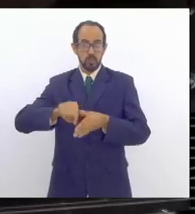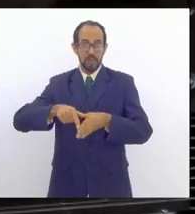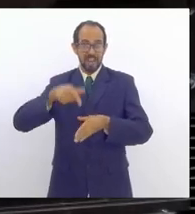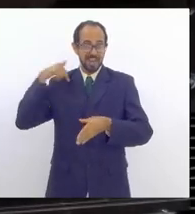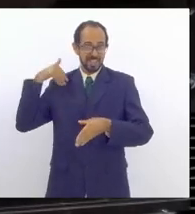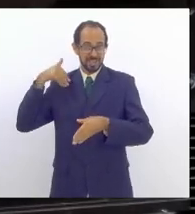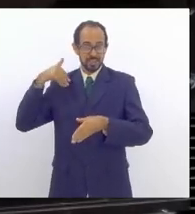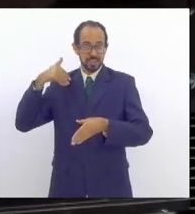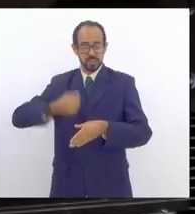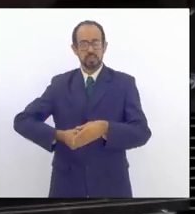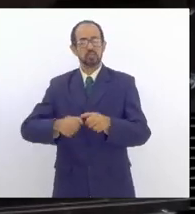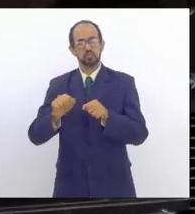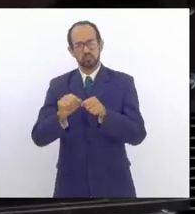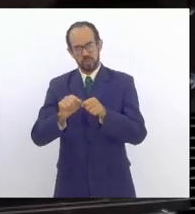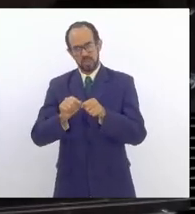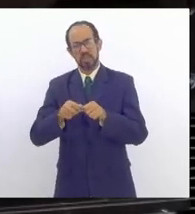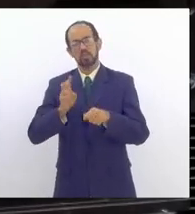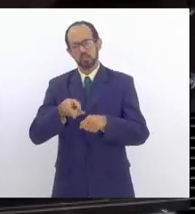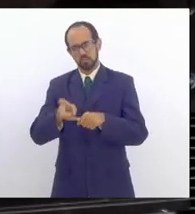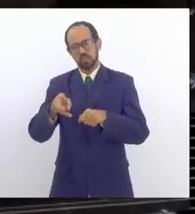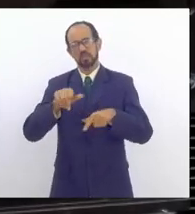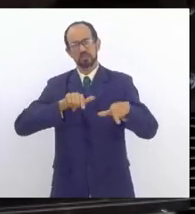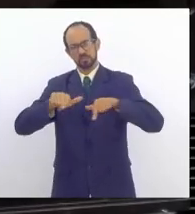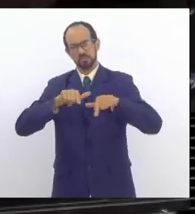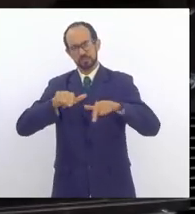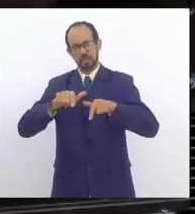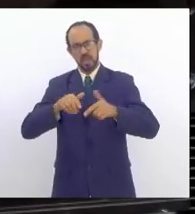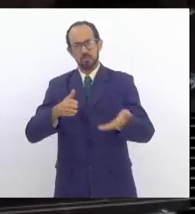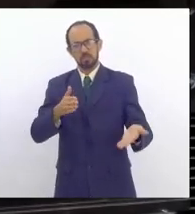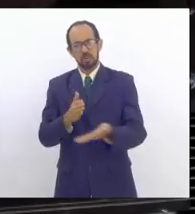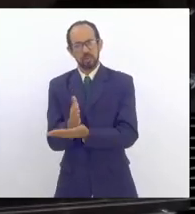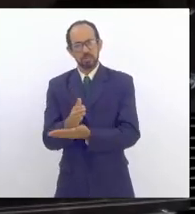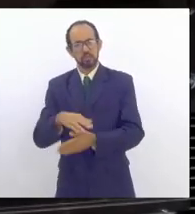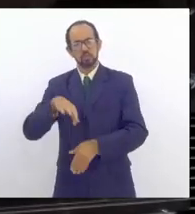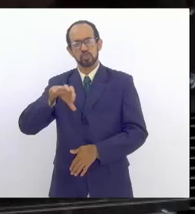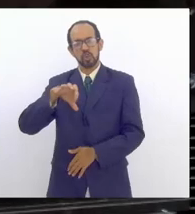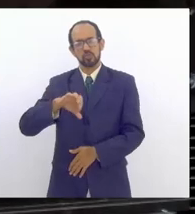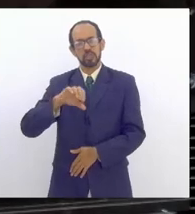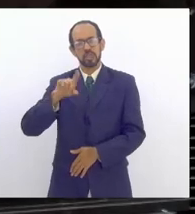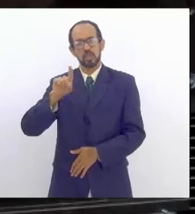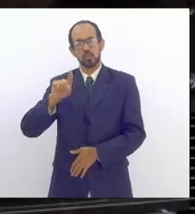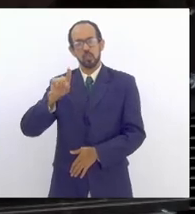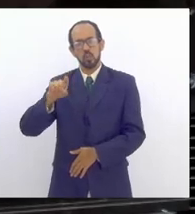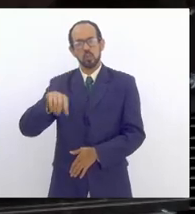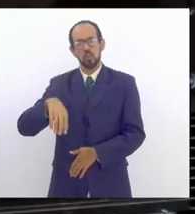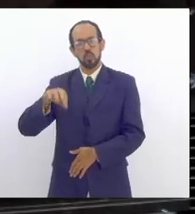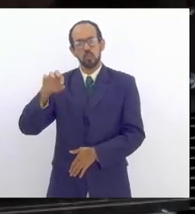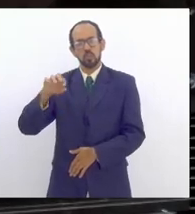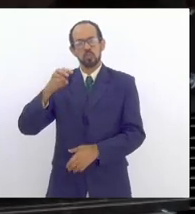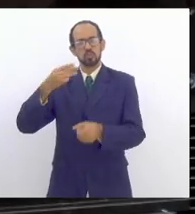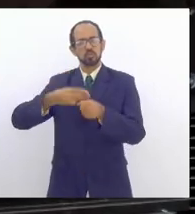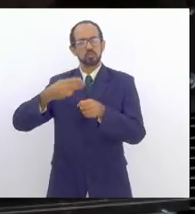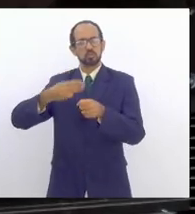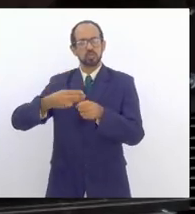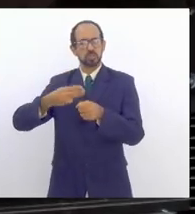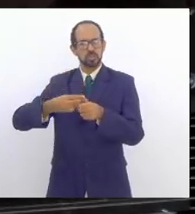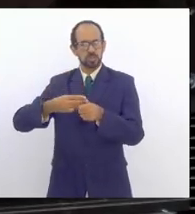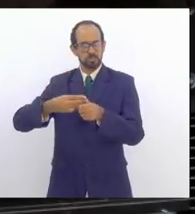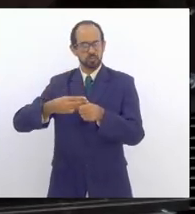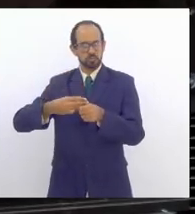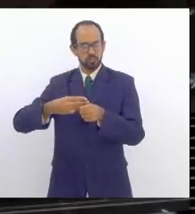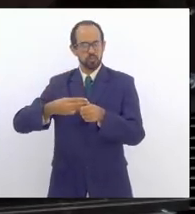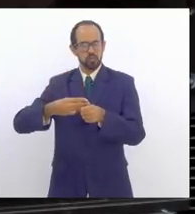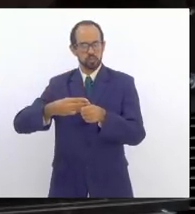trabalho. Aprovação maciça em 91 dos 92 municípios mostra que nossas ideias